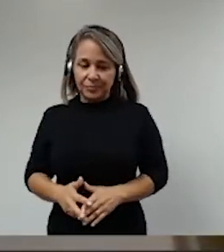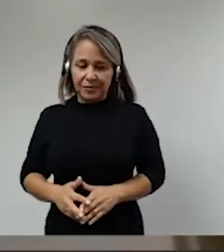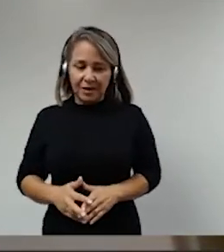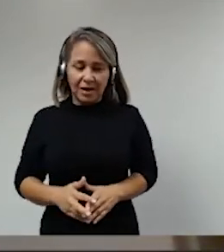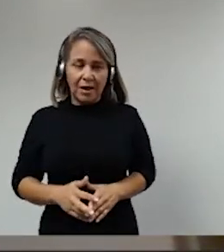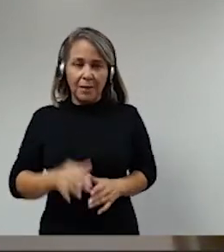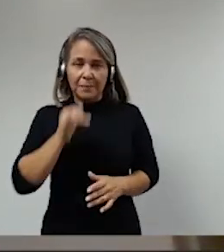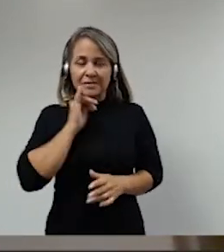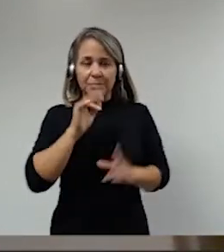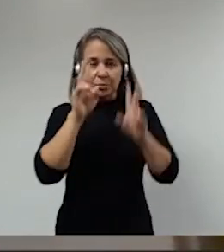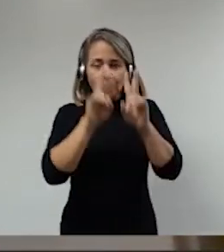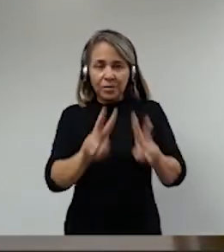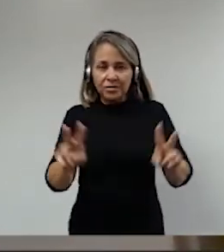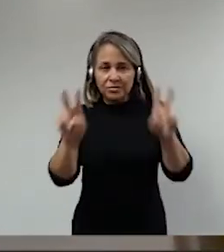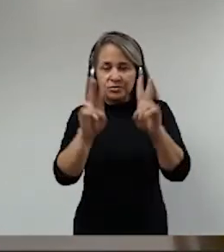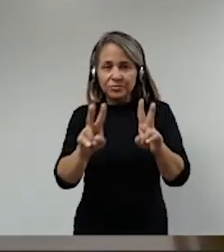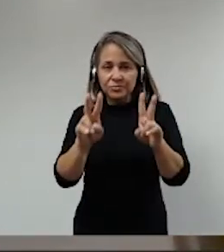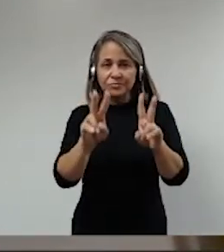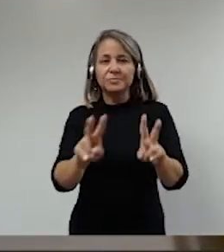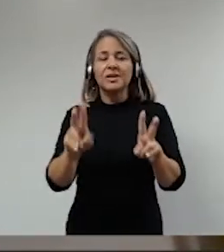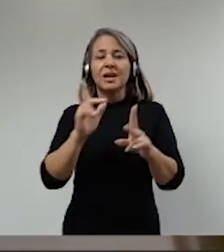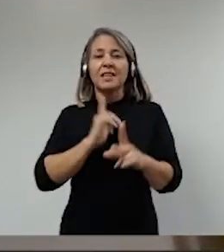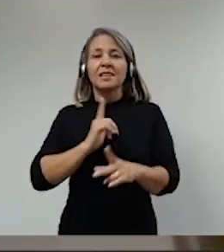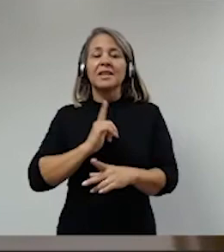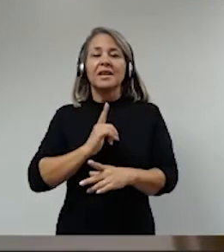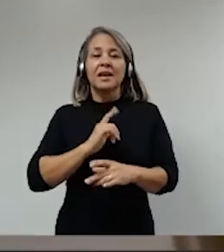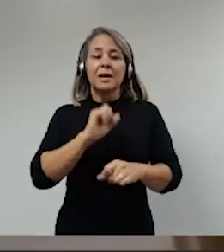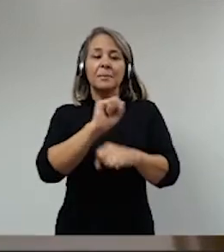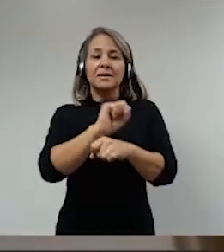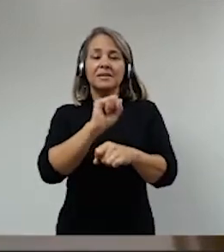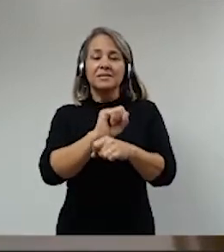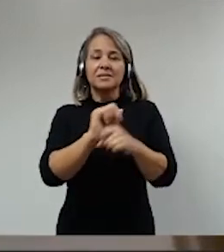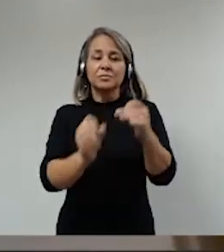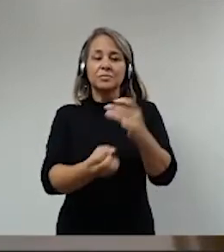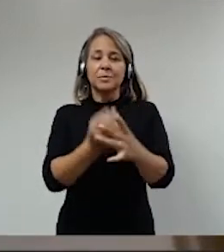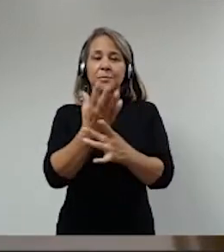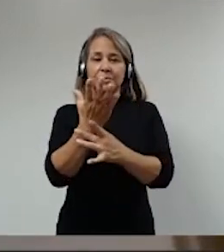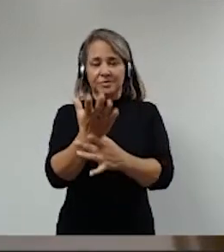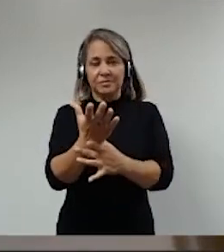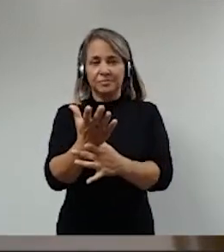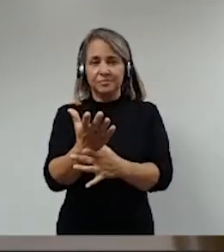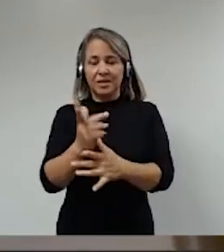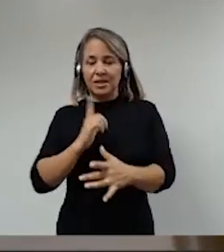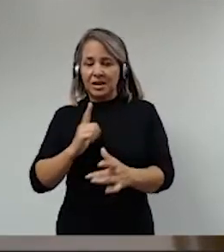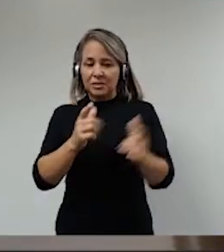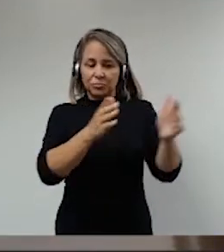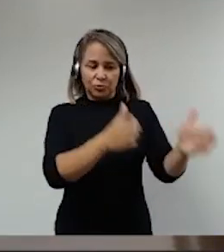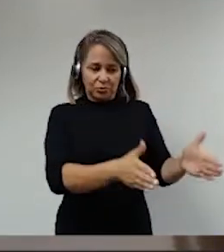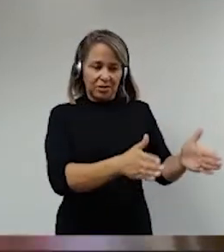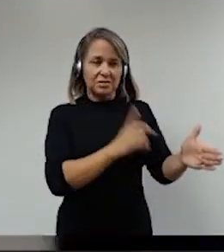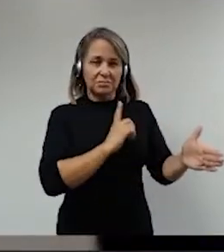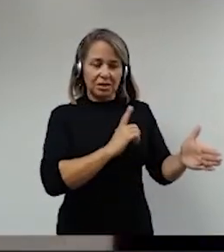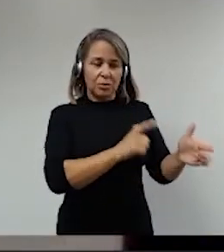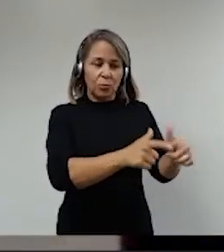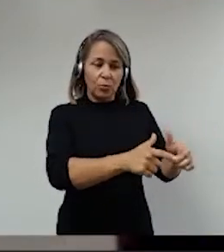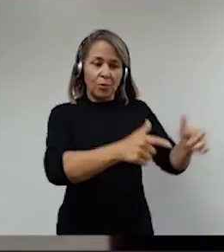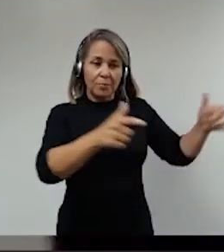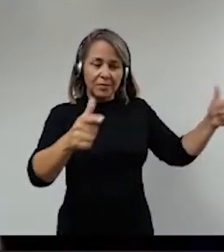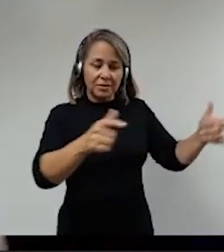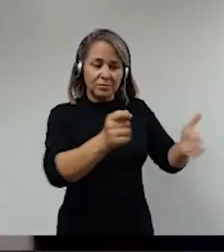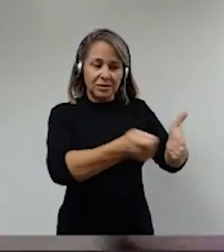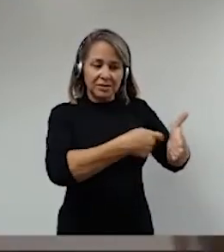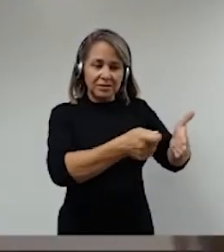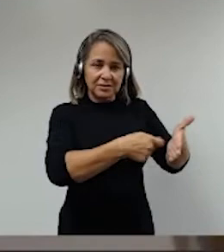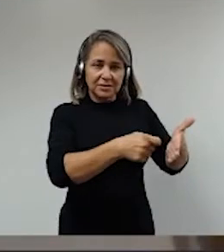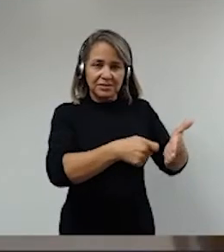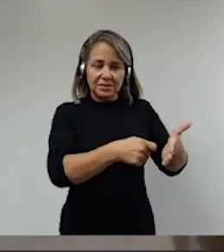No audiovisual, a gente tem um impacto evidente que é a paralisação da produção, né? Então, você tem, de um lado, um aumento das